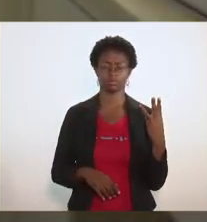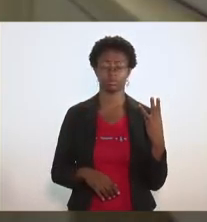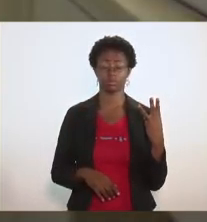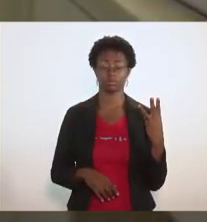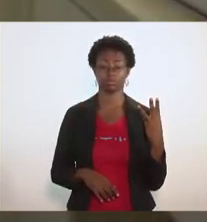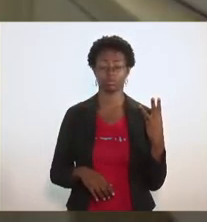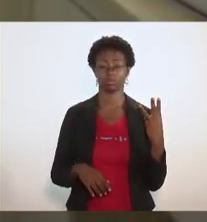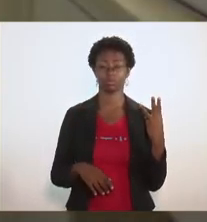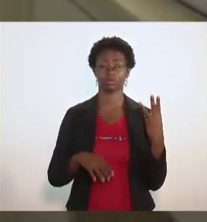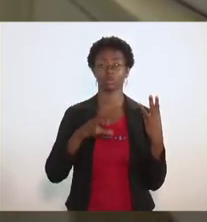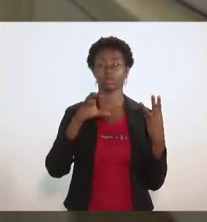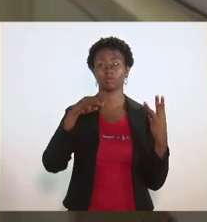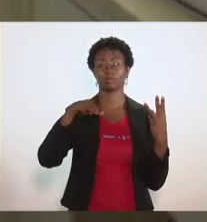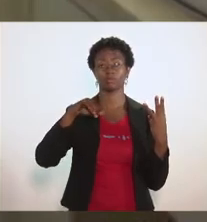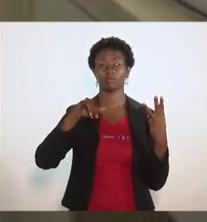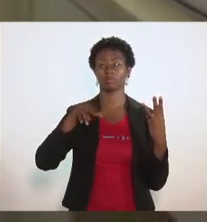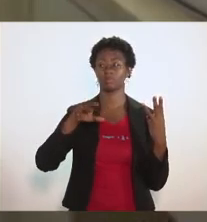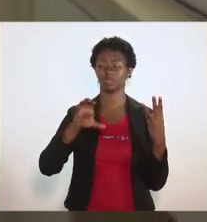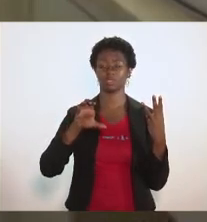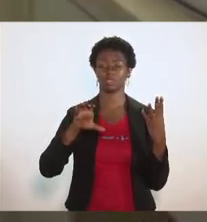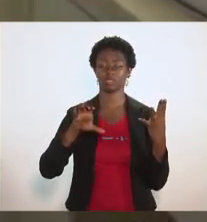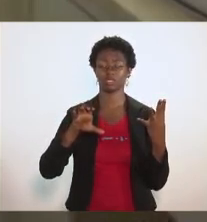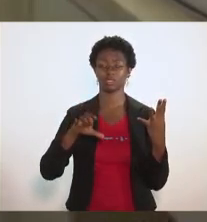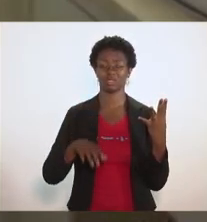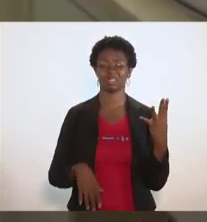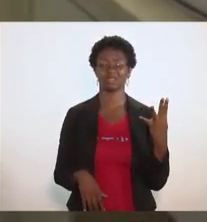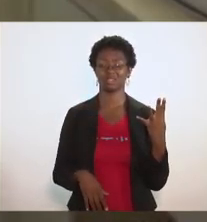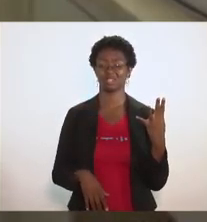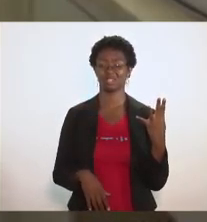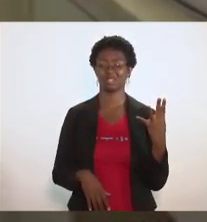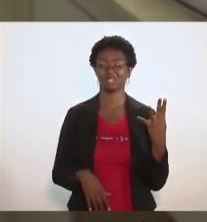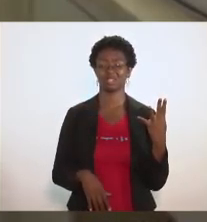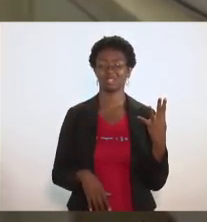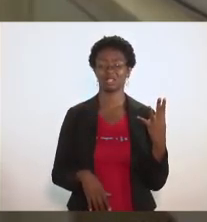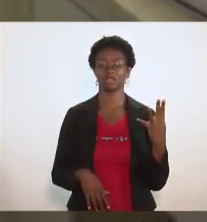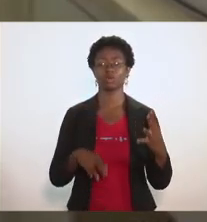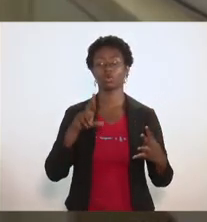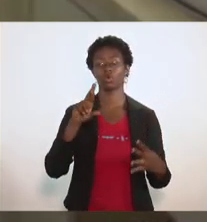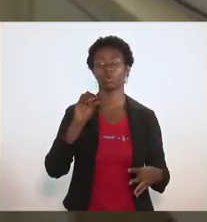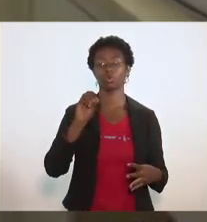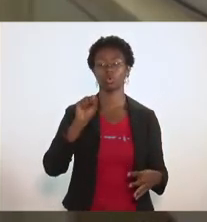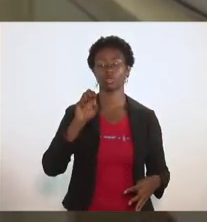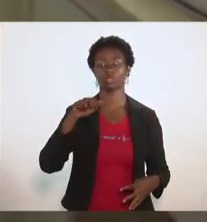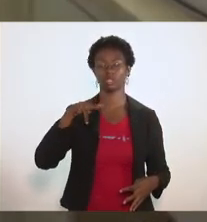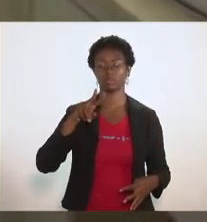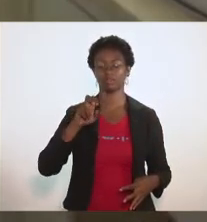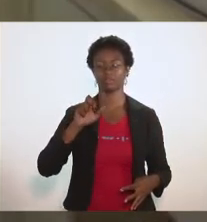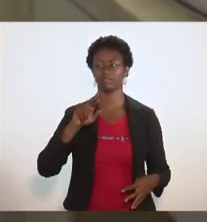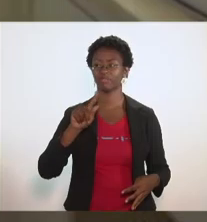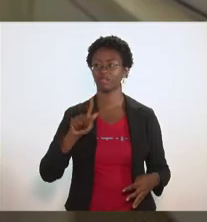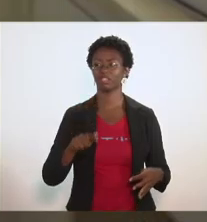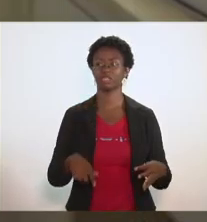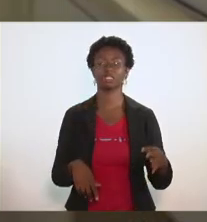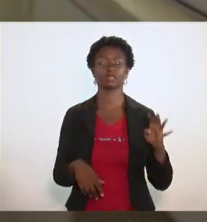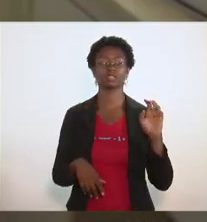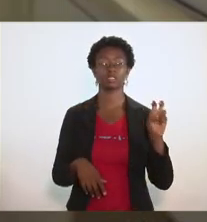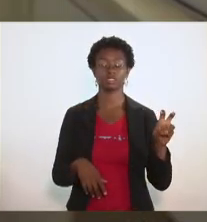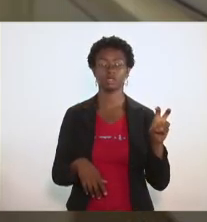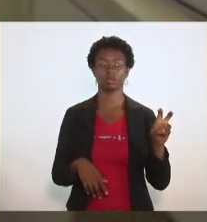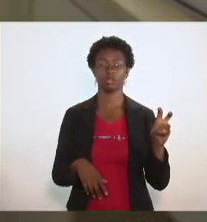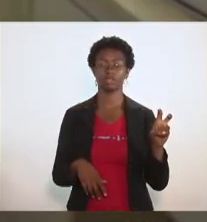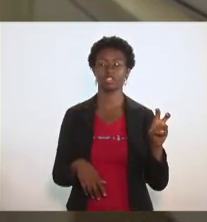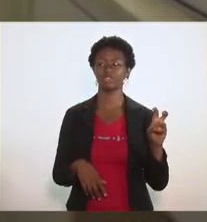o presidente, que fui eu, um, votou Rodrigo Bacelar, dois, votou Chico Machado,